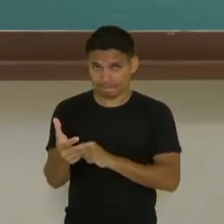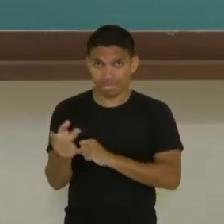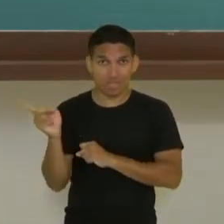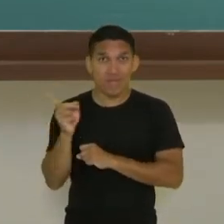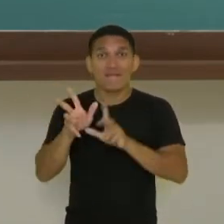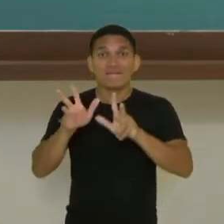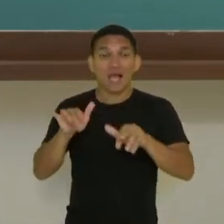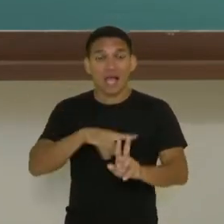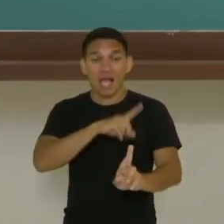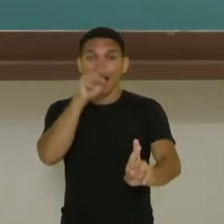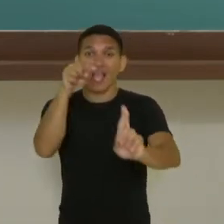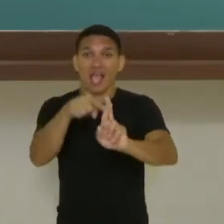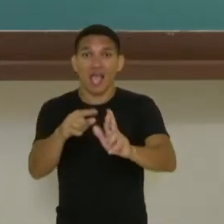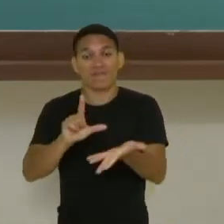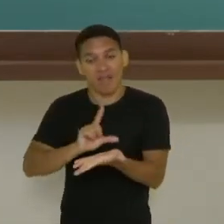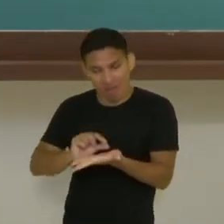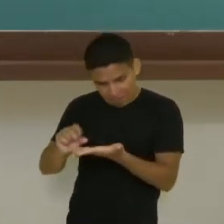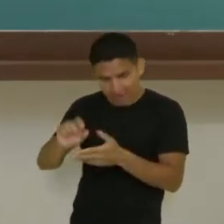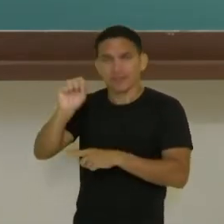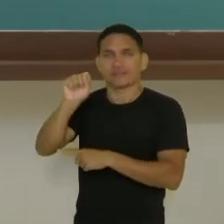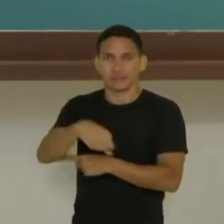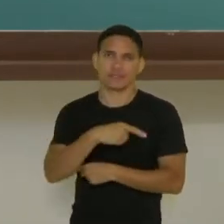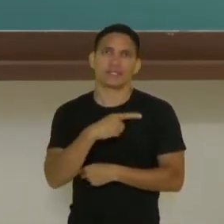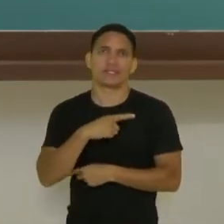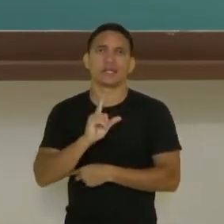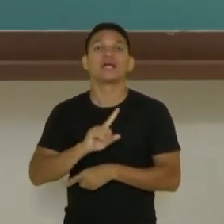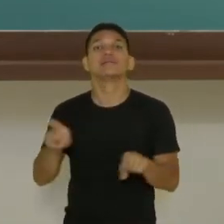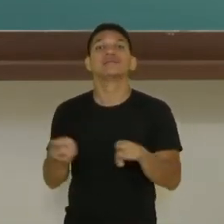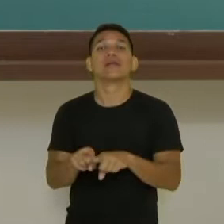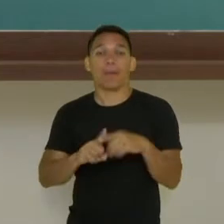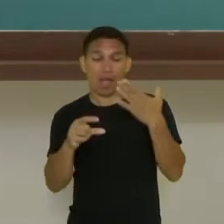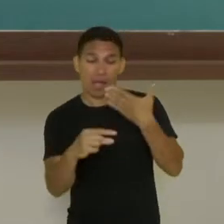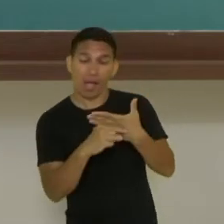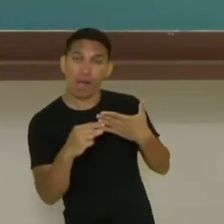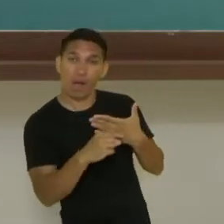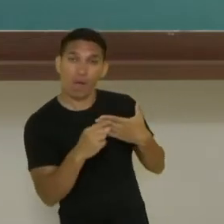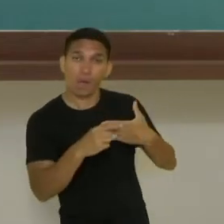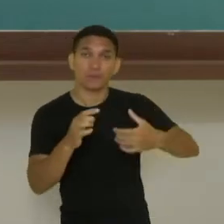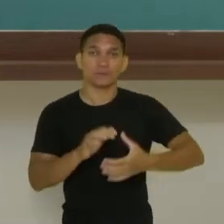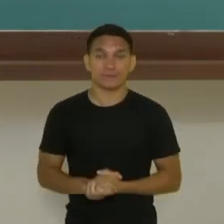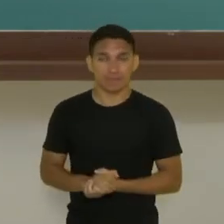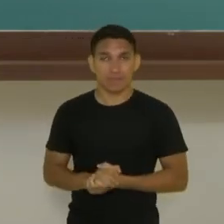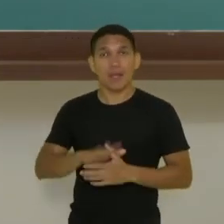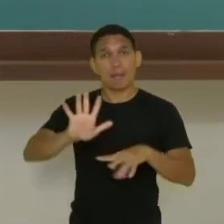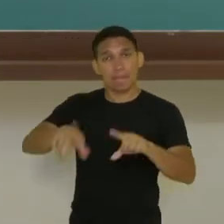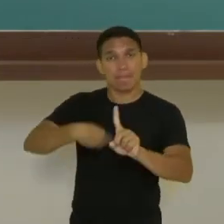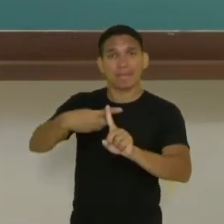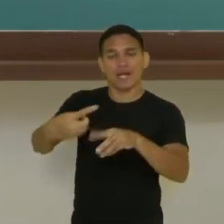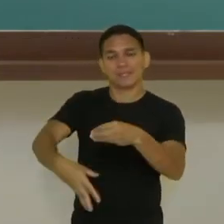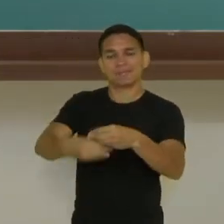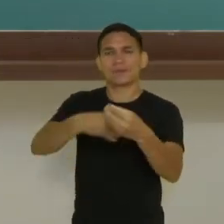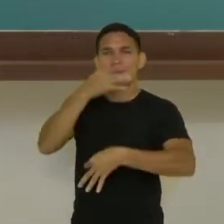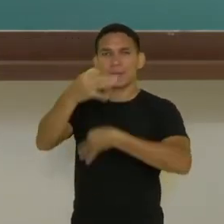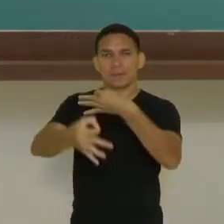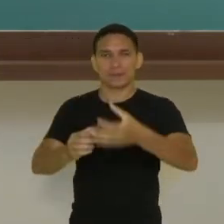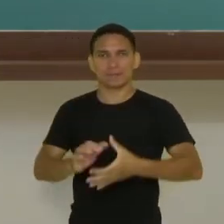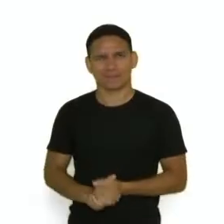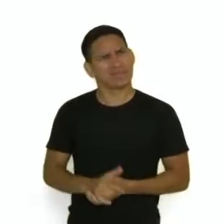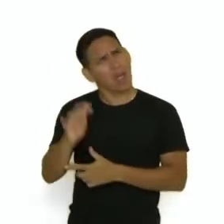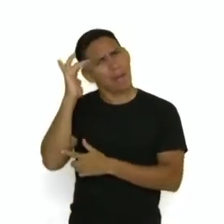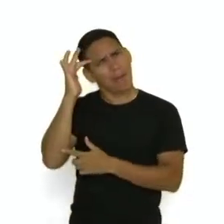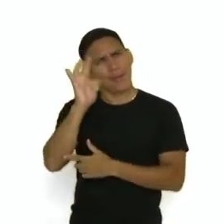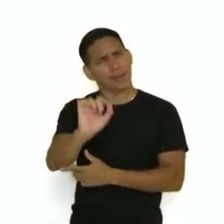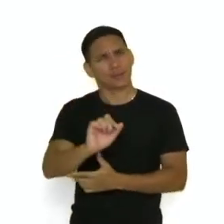faz referência ao artigo, faz referência à autora do artigo e dá a opinião dela. Vamos